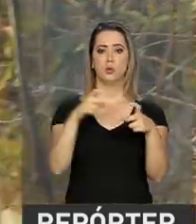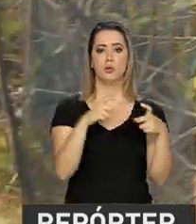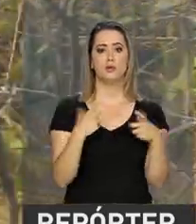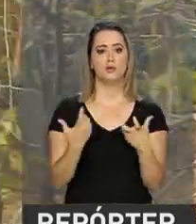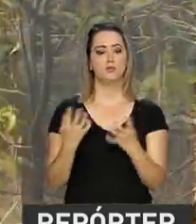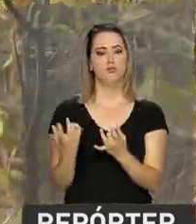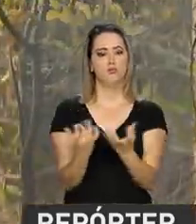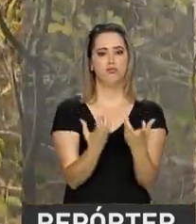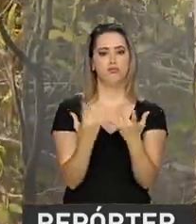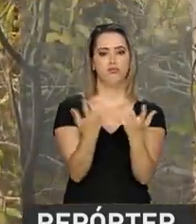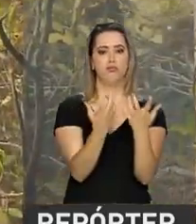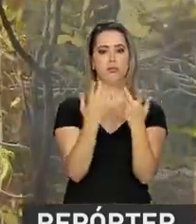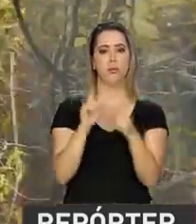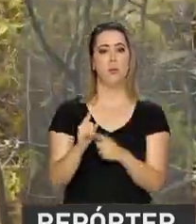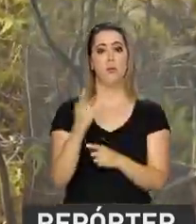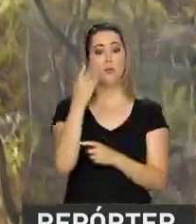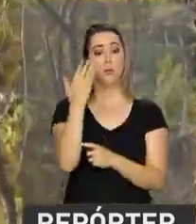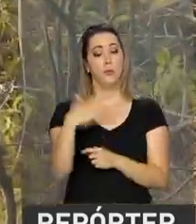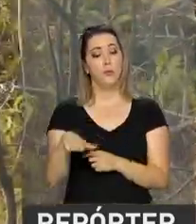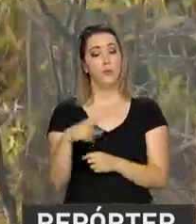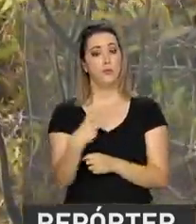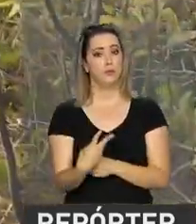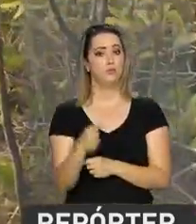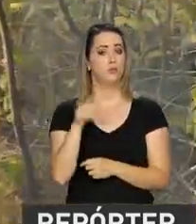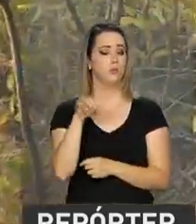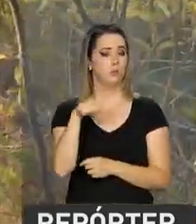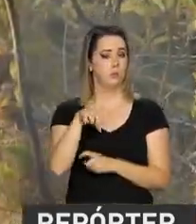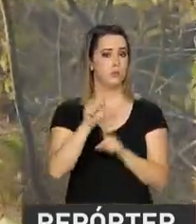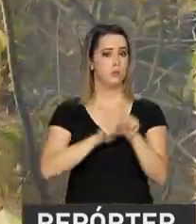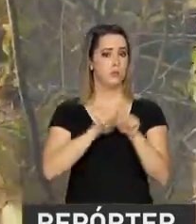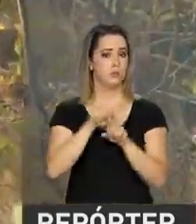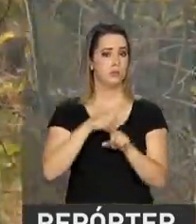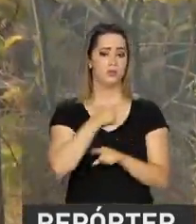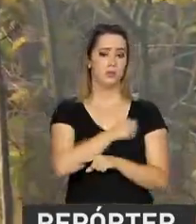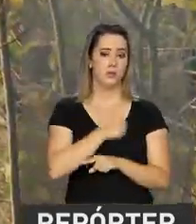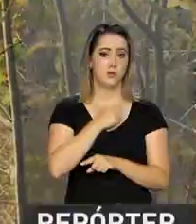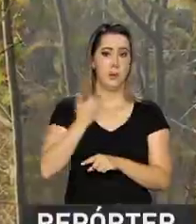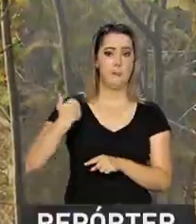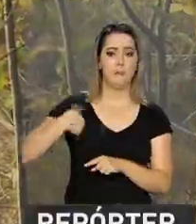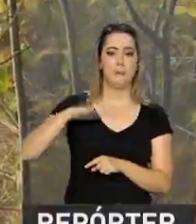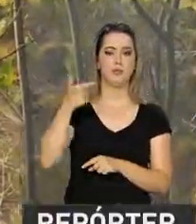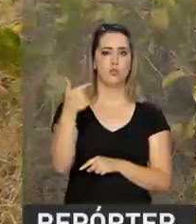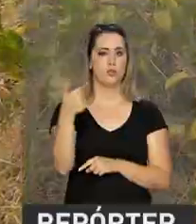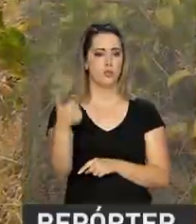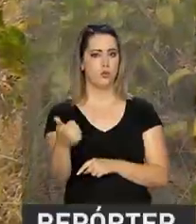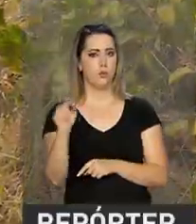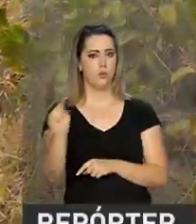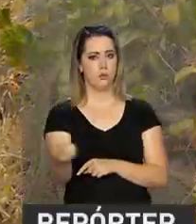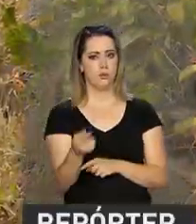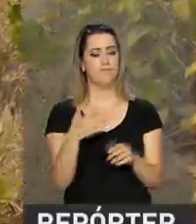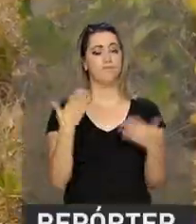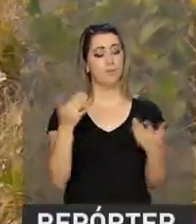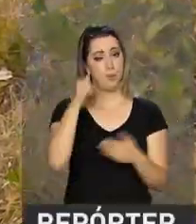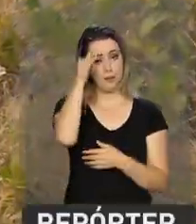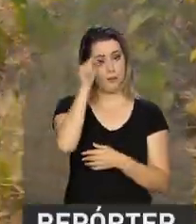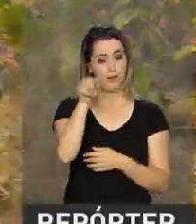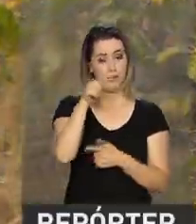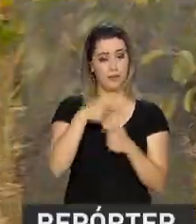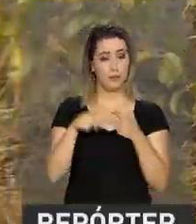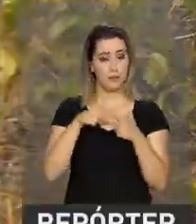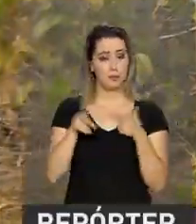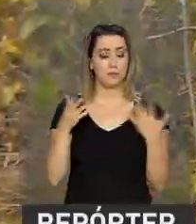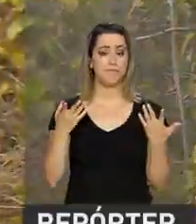brasil aproximadamente um terço só neste mês de agosto mais de 21 mil e para combater esse problema